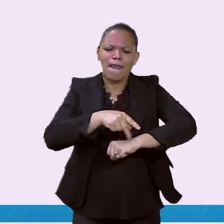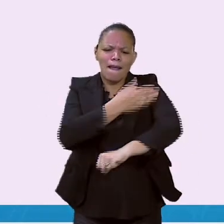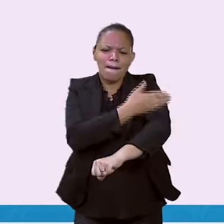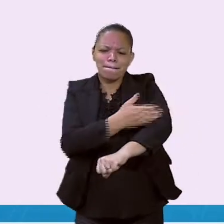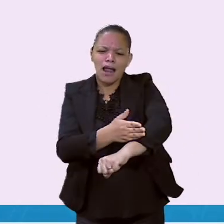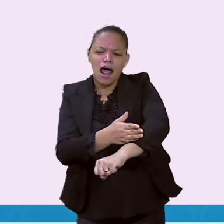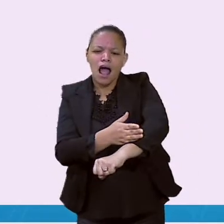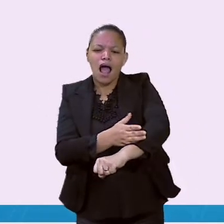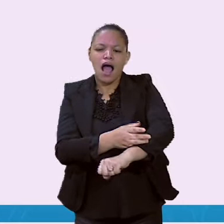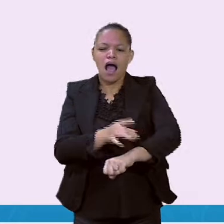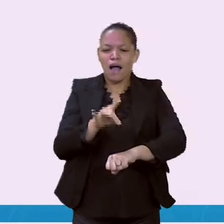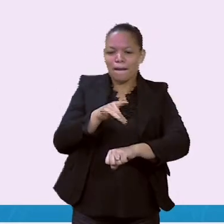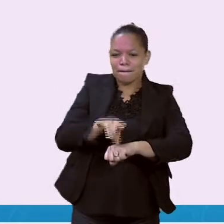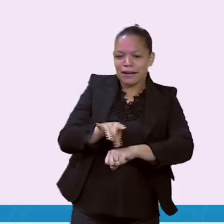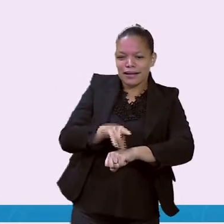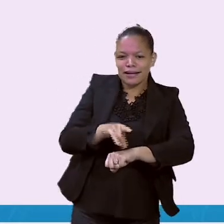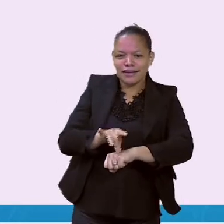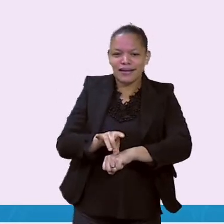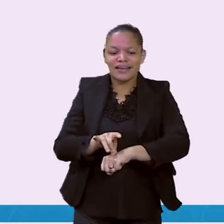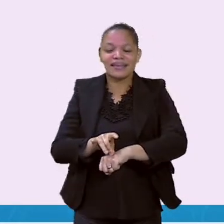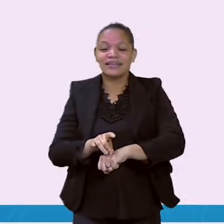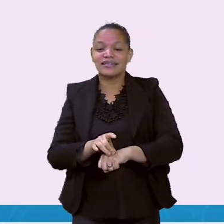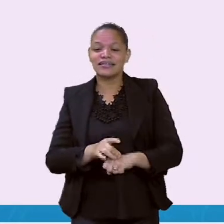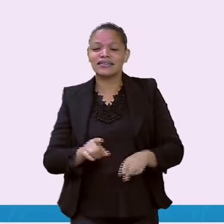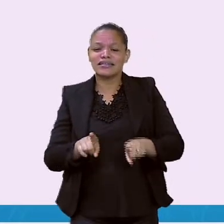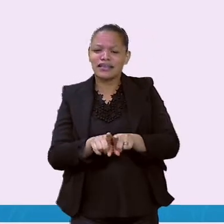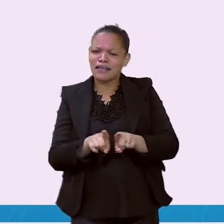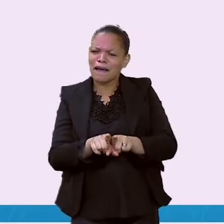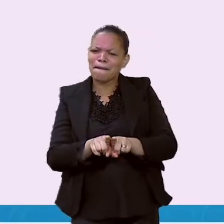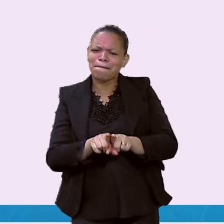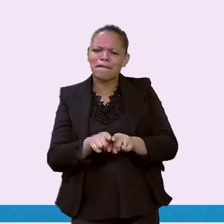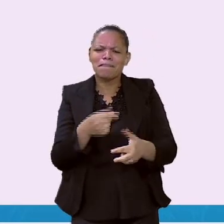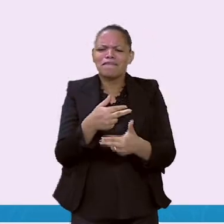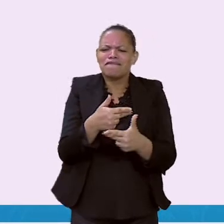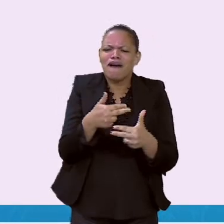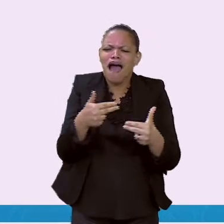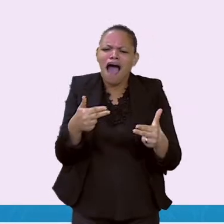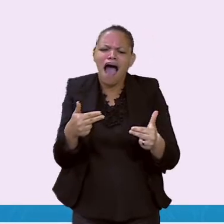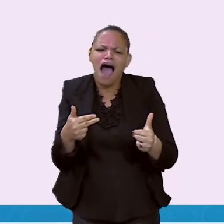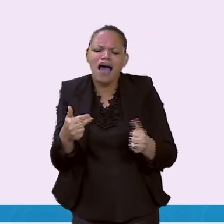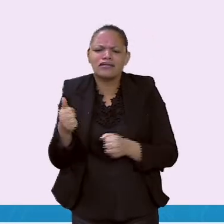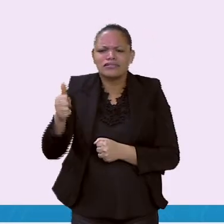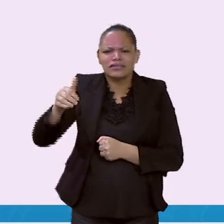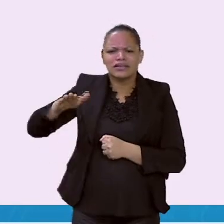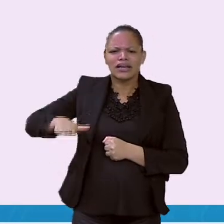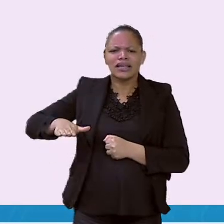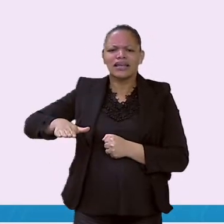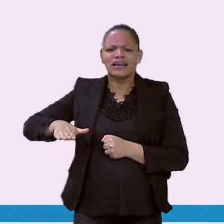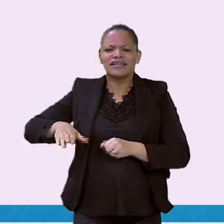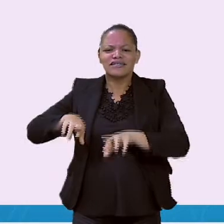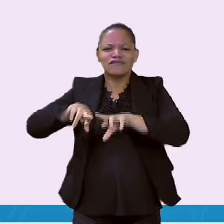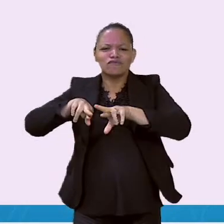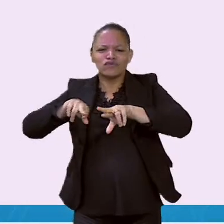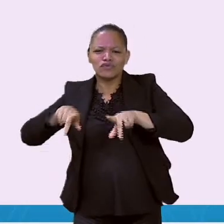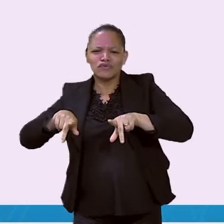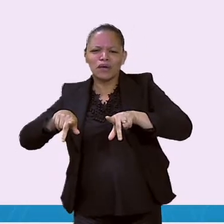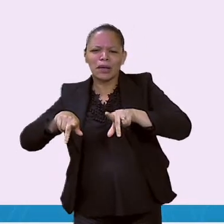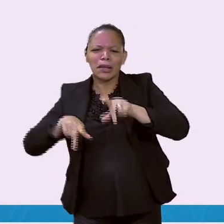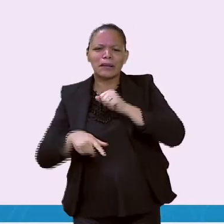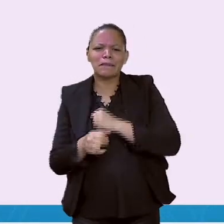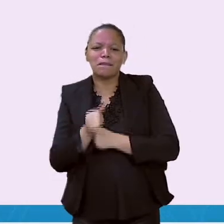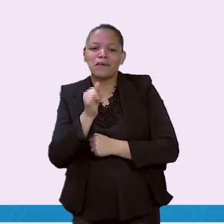cheios de quadradinhos. A calçada da casa de Catapimba é de cimento todo riscado.